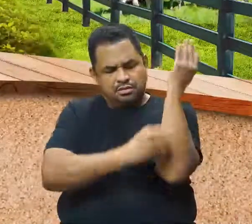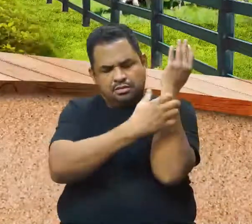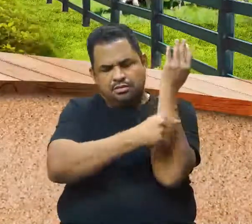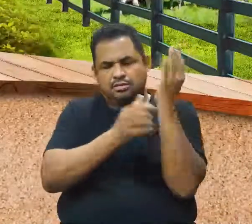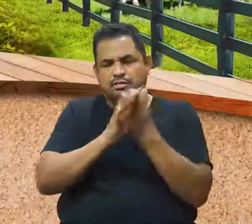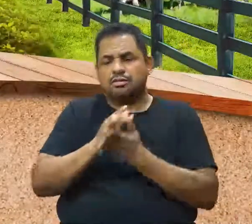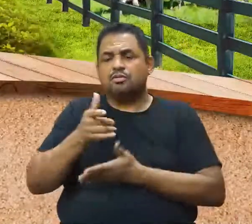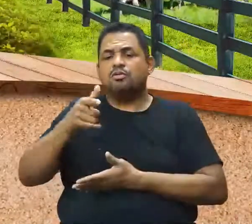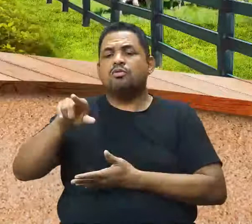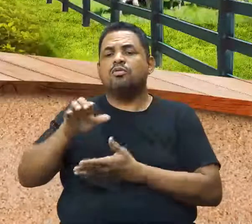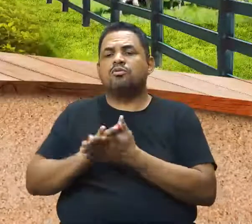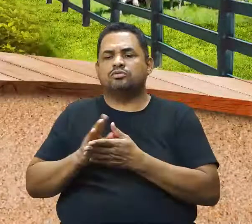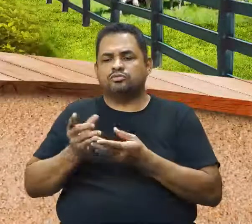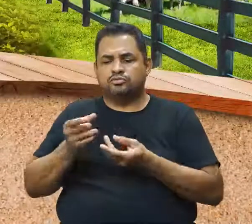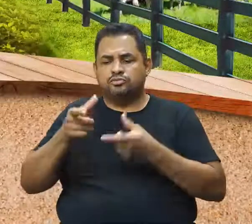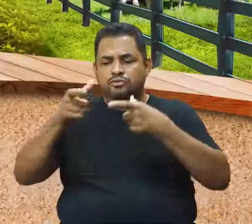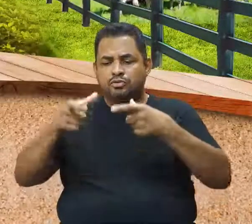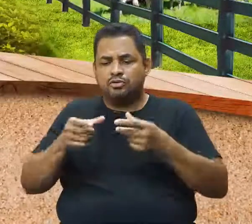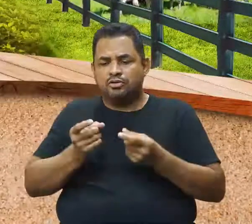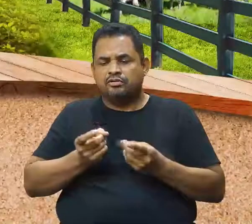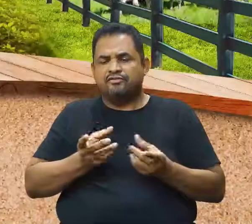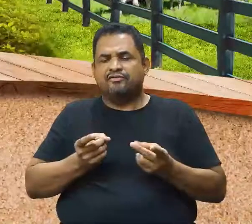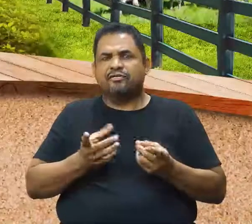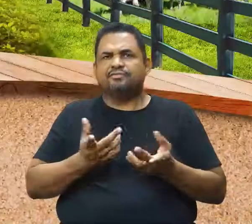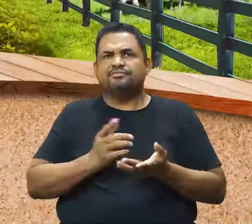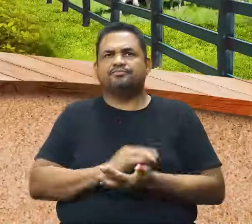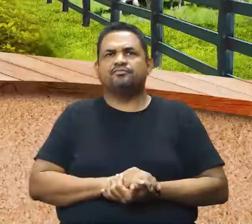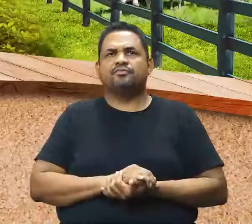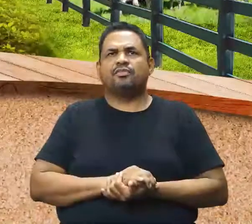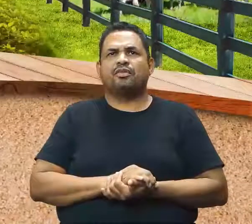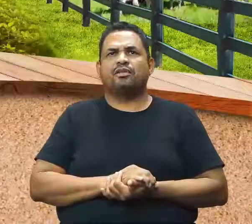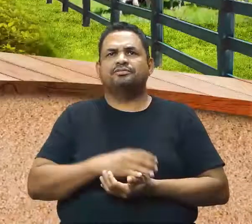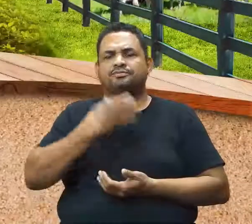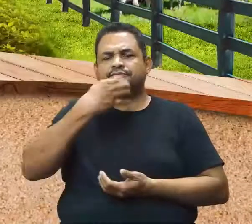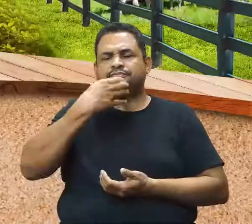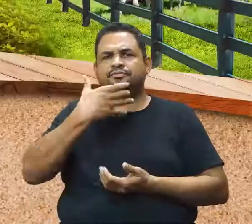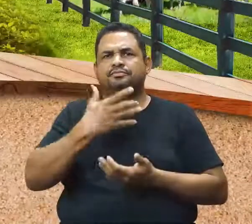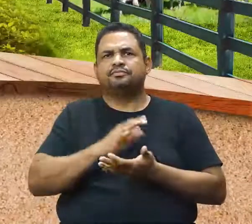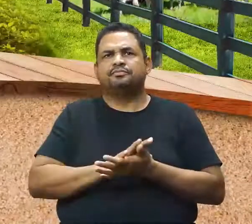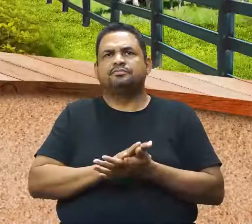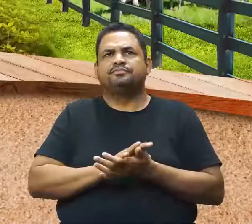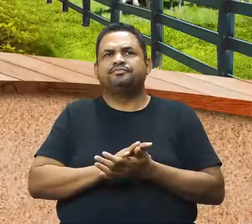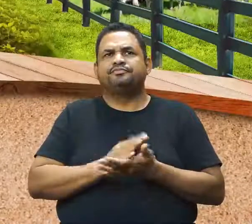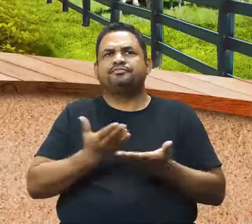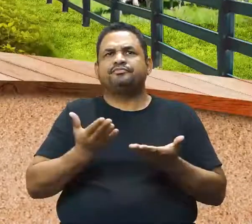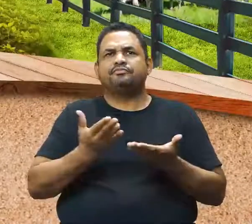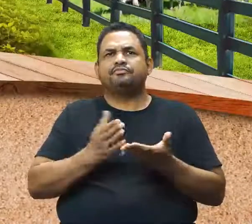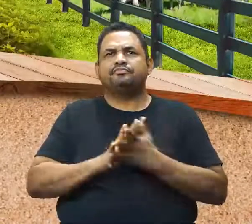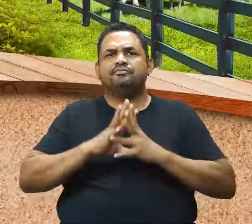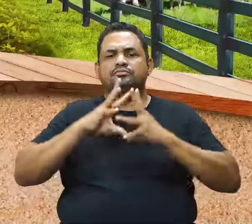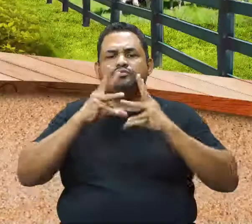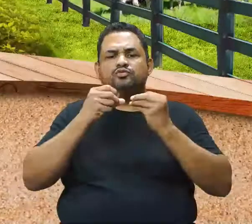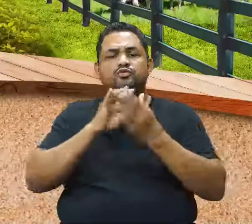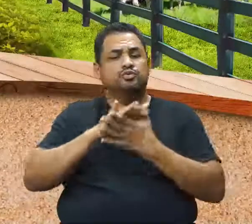outra vertente do mercado. Então, da fruta que passa por um processo de beneficiamento, dela